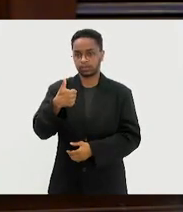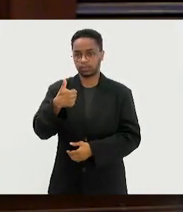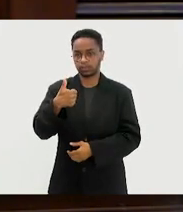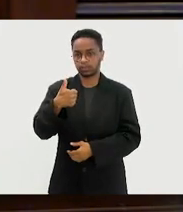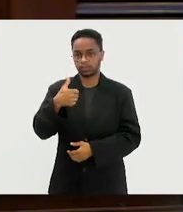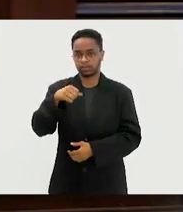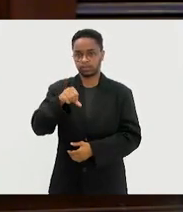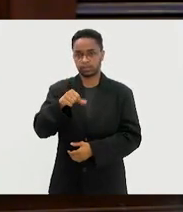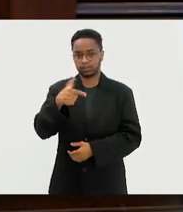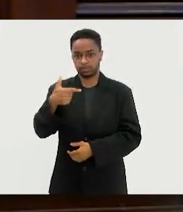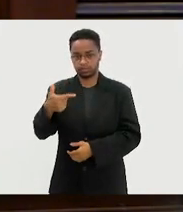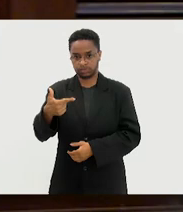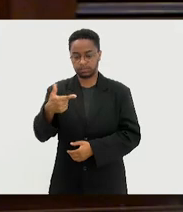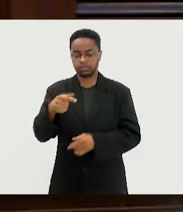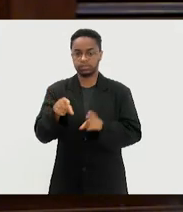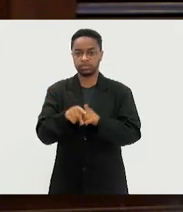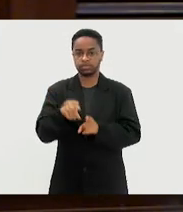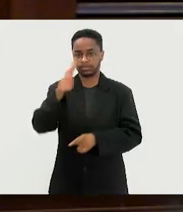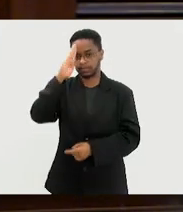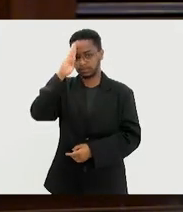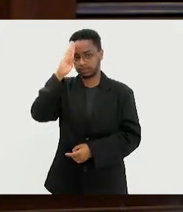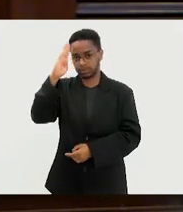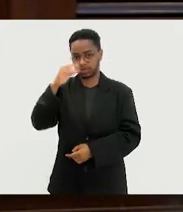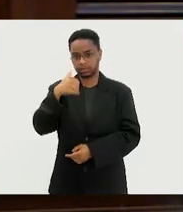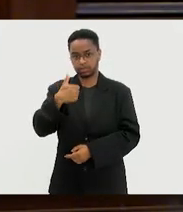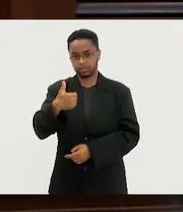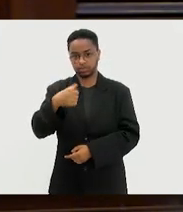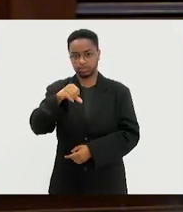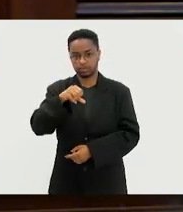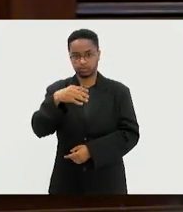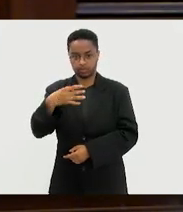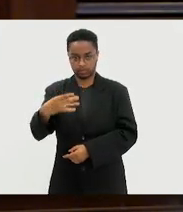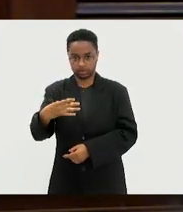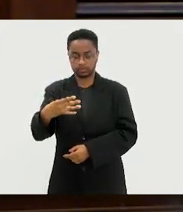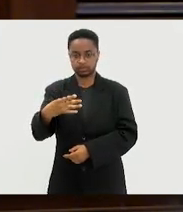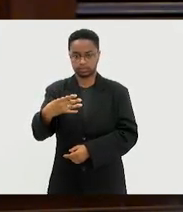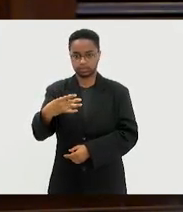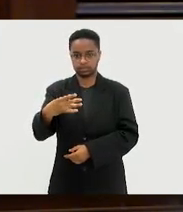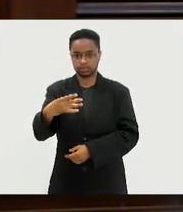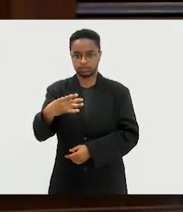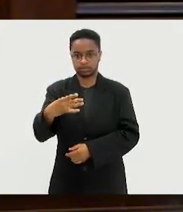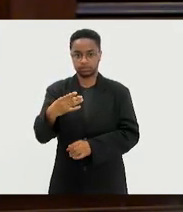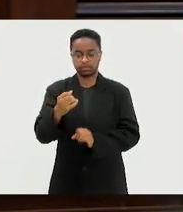192 e principalmente a 194 de